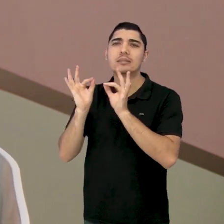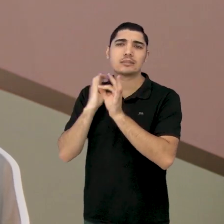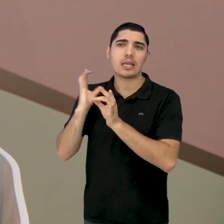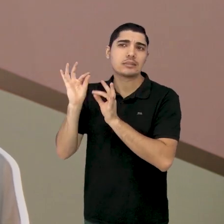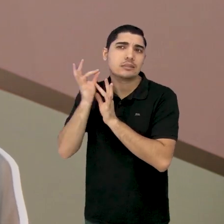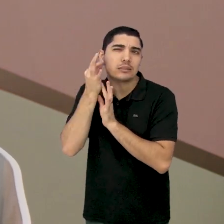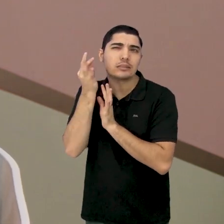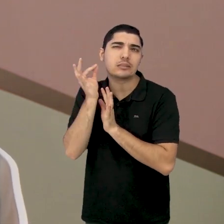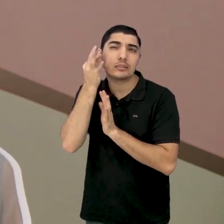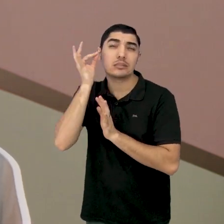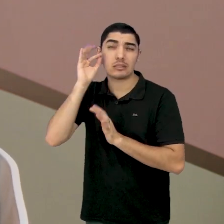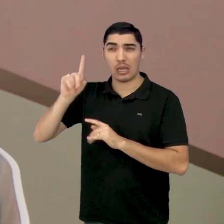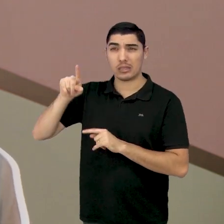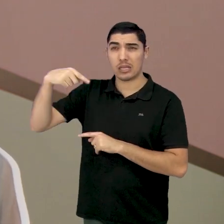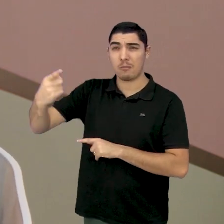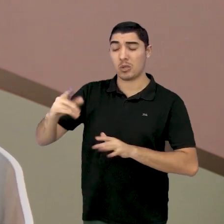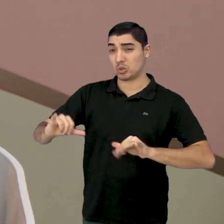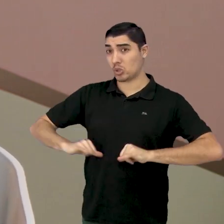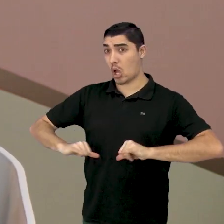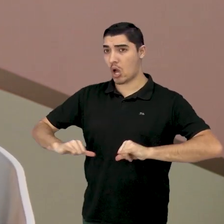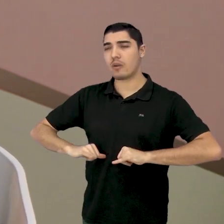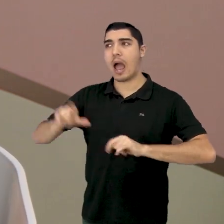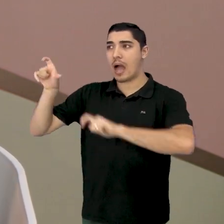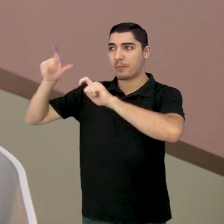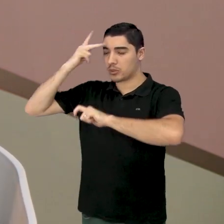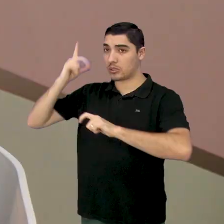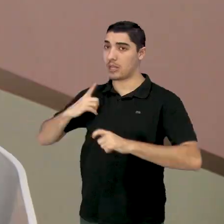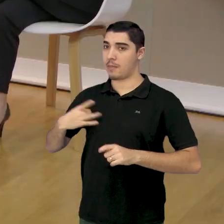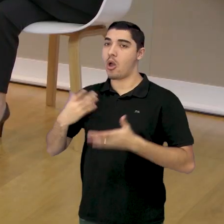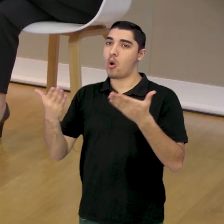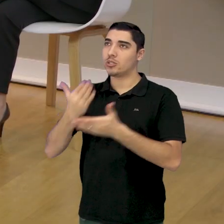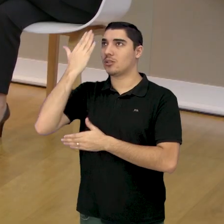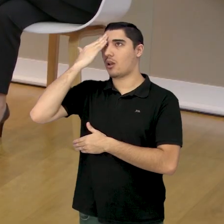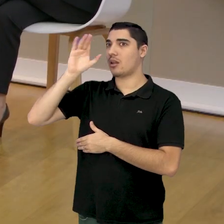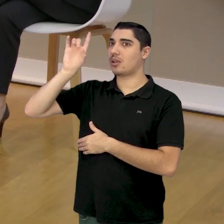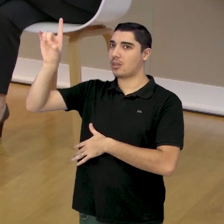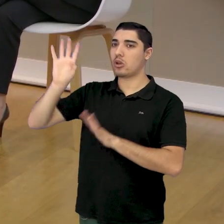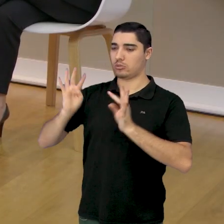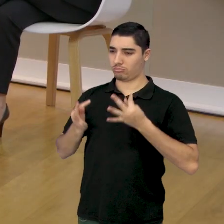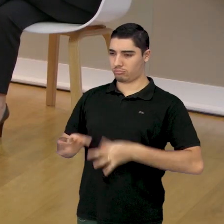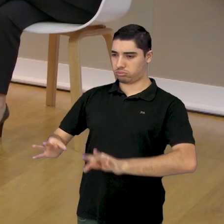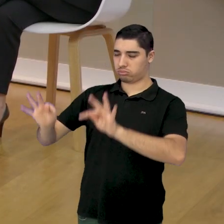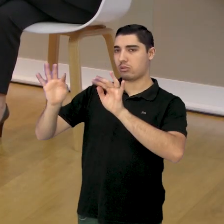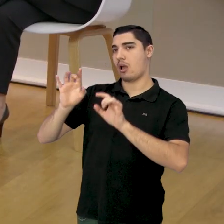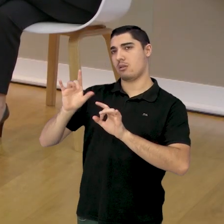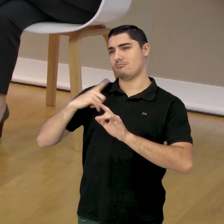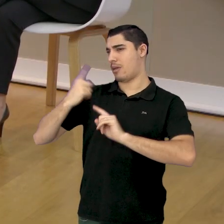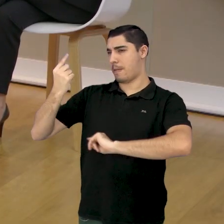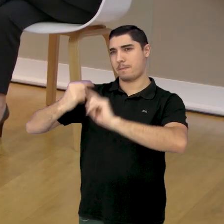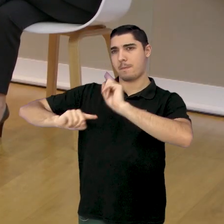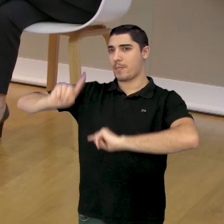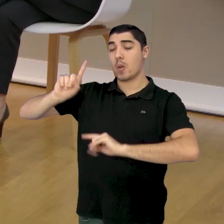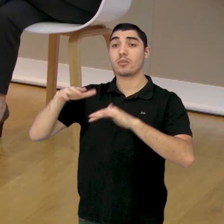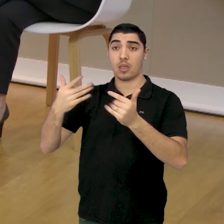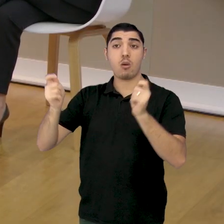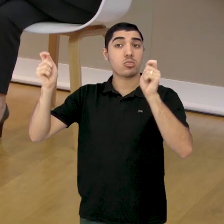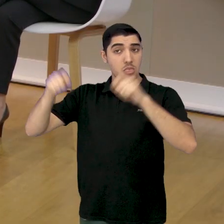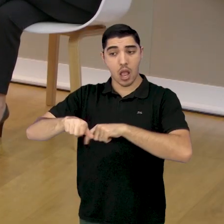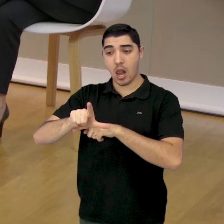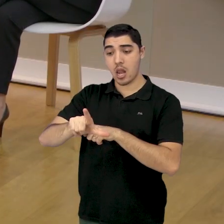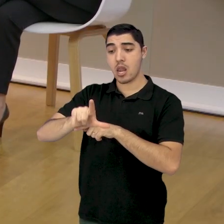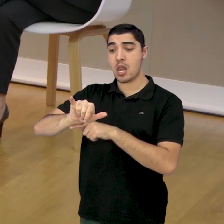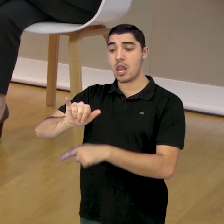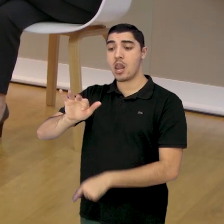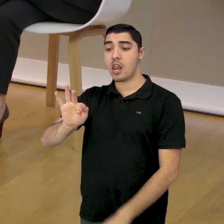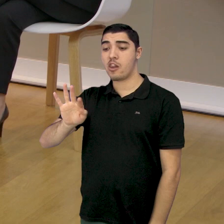ponto, que tem um pós bem dolorido, então muita gente tem medo, né? Hoje em dia, graças a Deus, há técnicas avançadas no consultório, a gente consegue fazer o